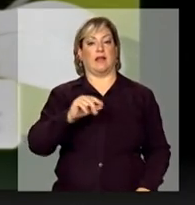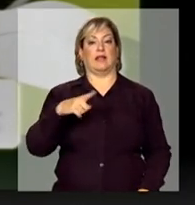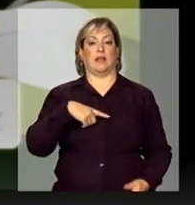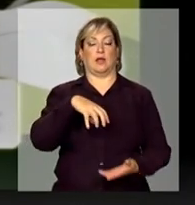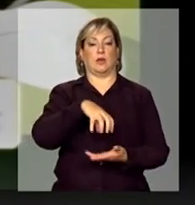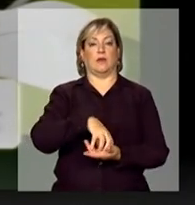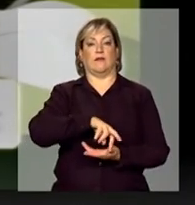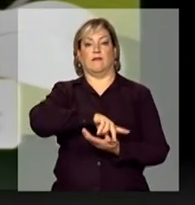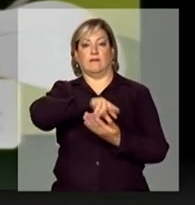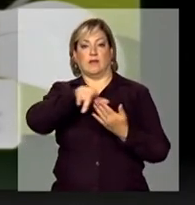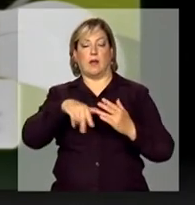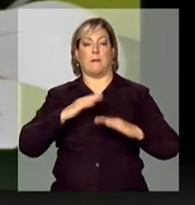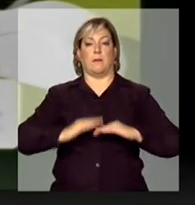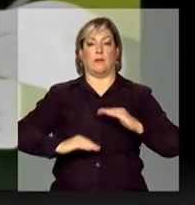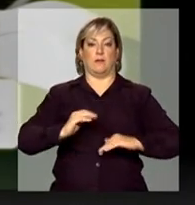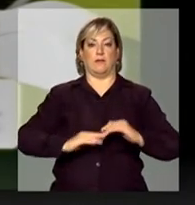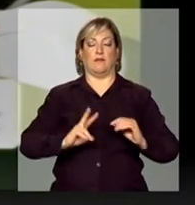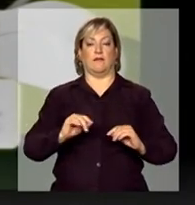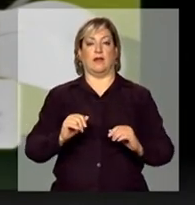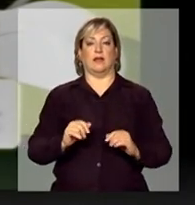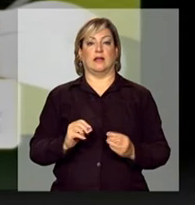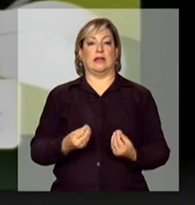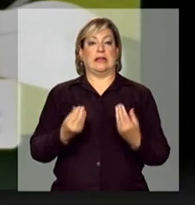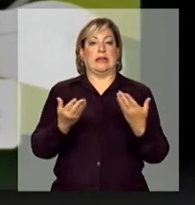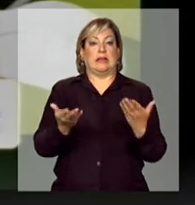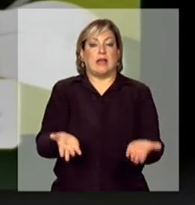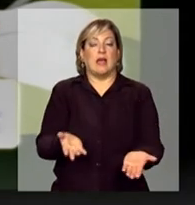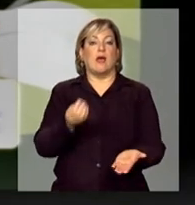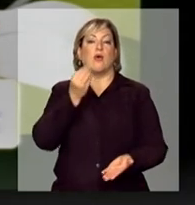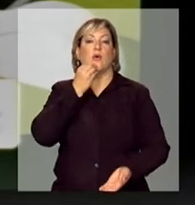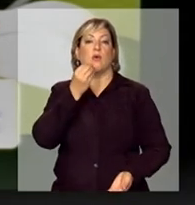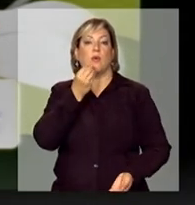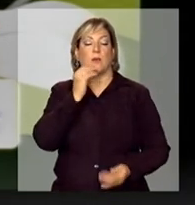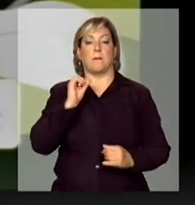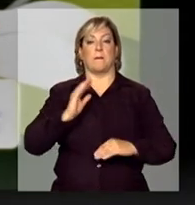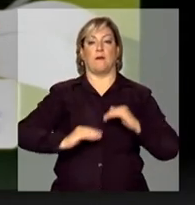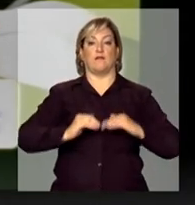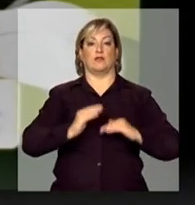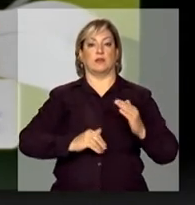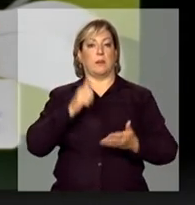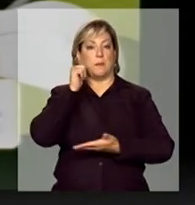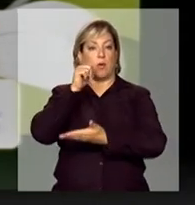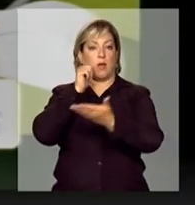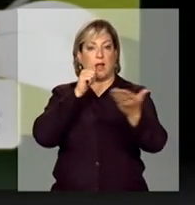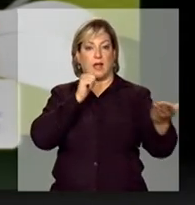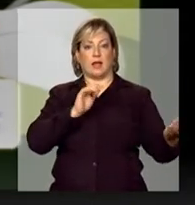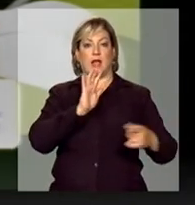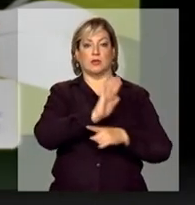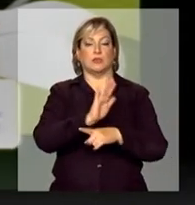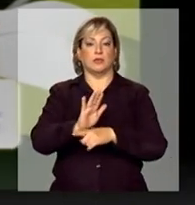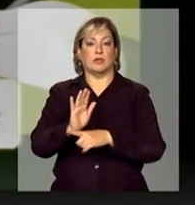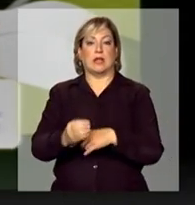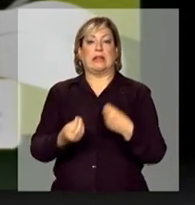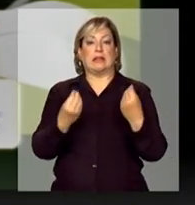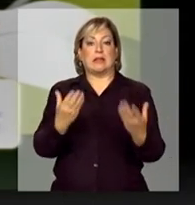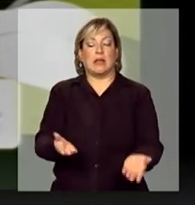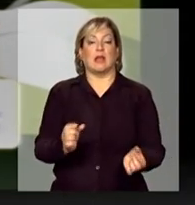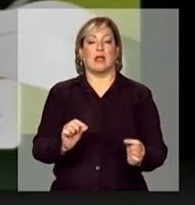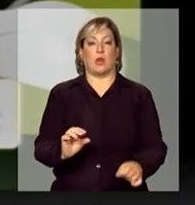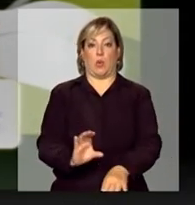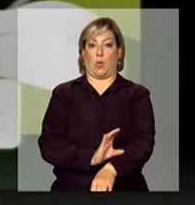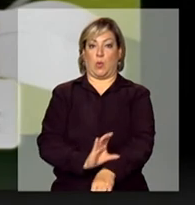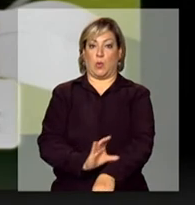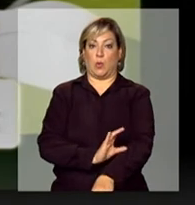multiprofissional que abrir a perspectivas profissionais para as mulheres oferecer a